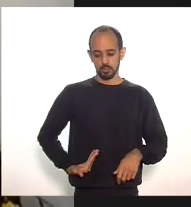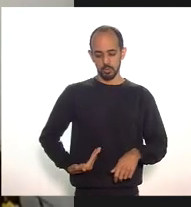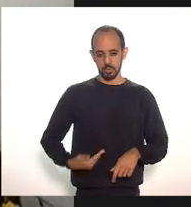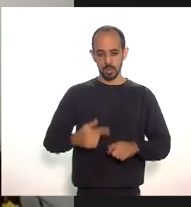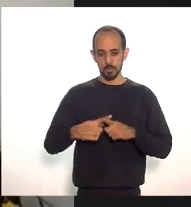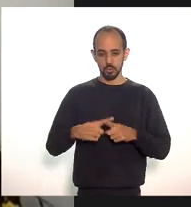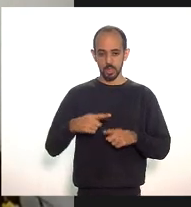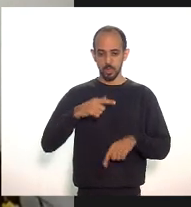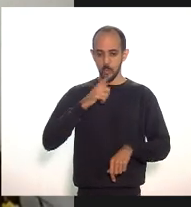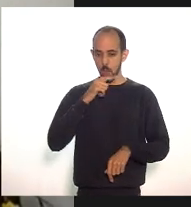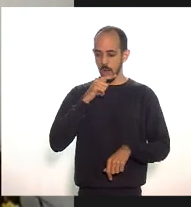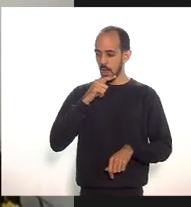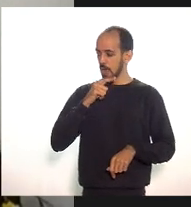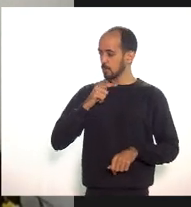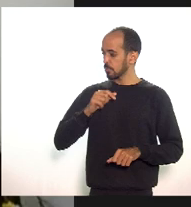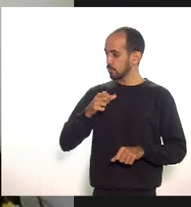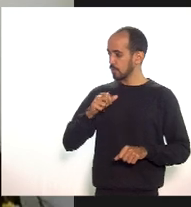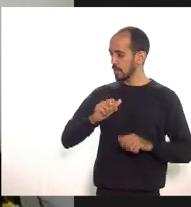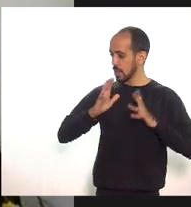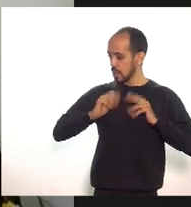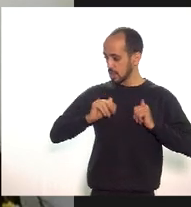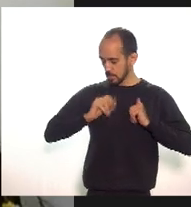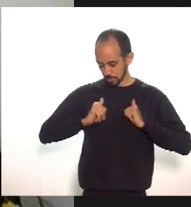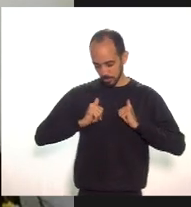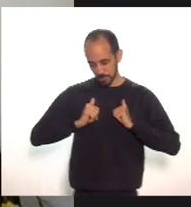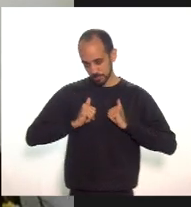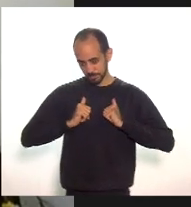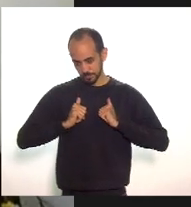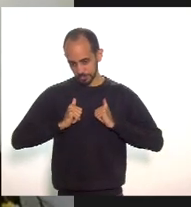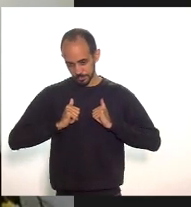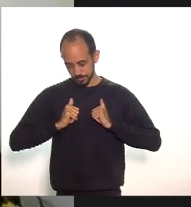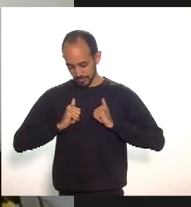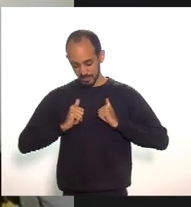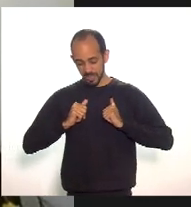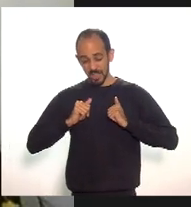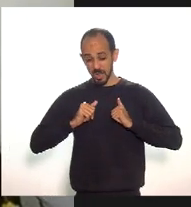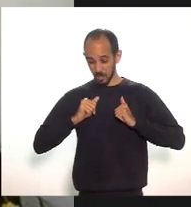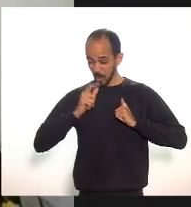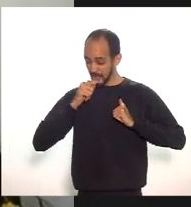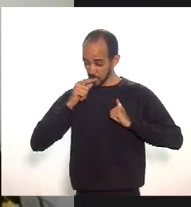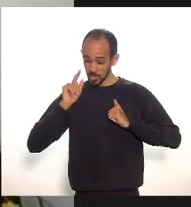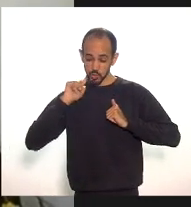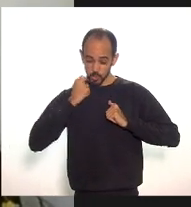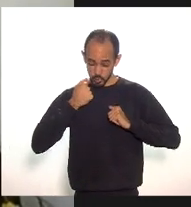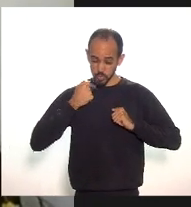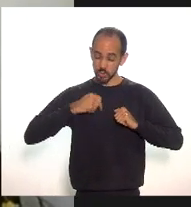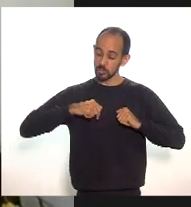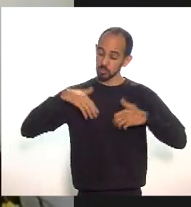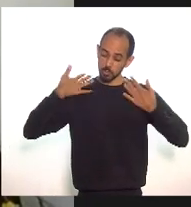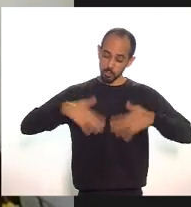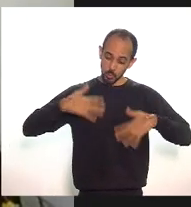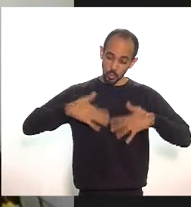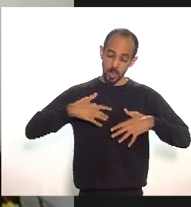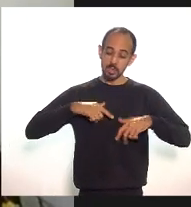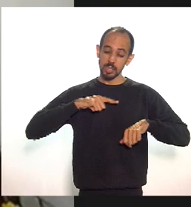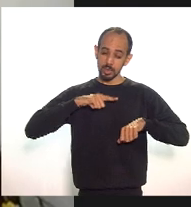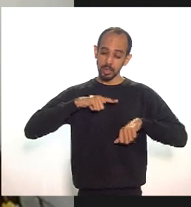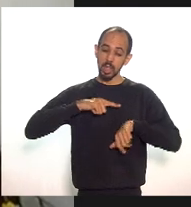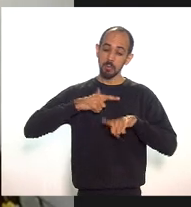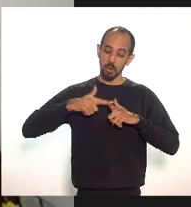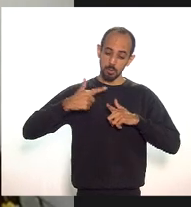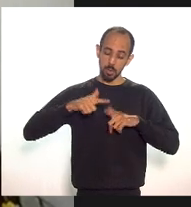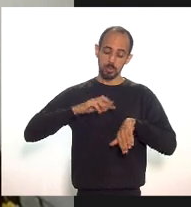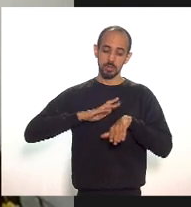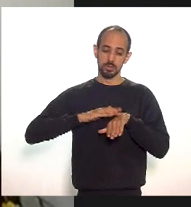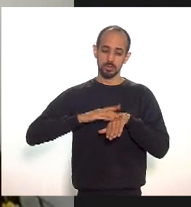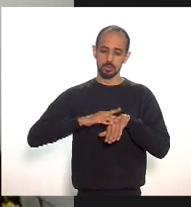tem em número de doenças é a água contaminada e número de doenças que podem acometer a saúde humana